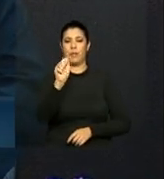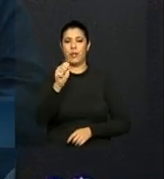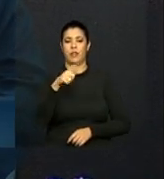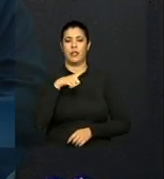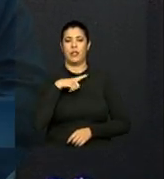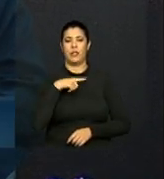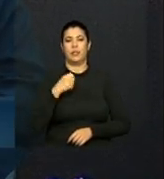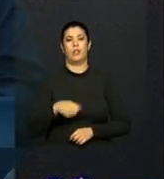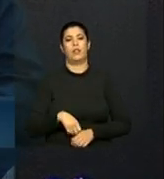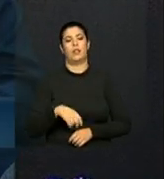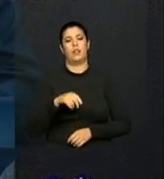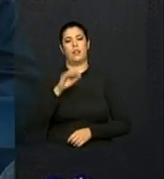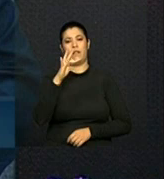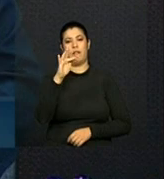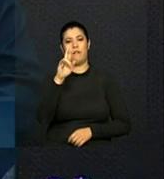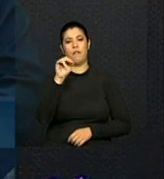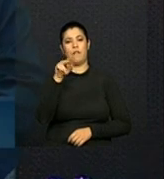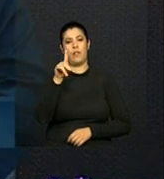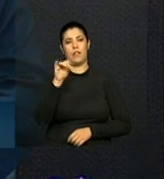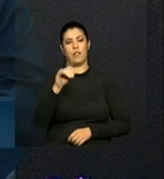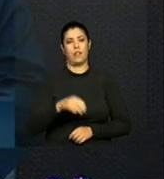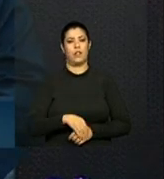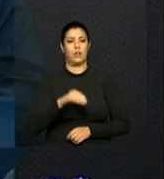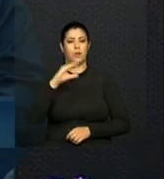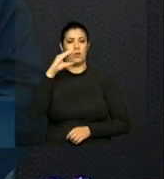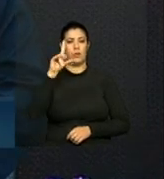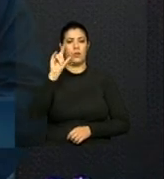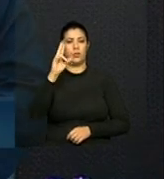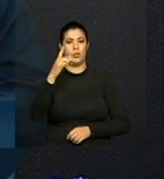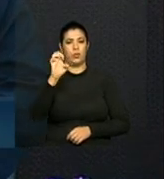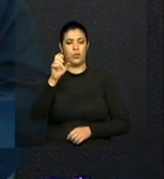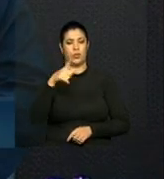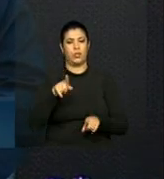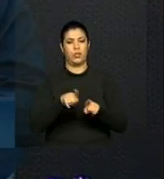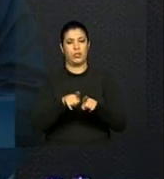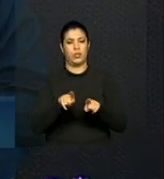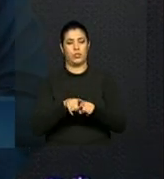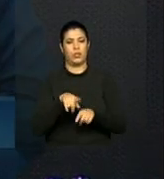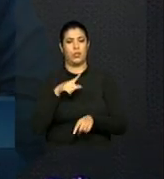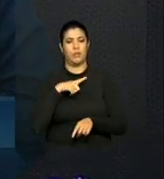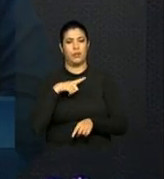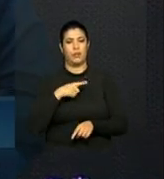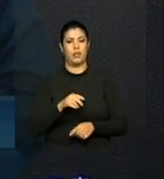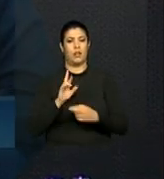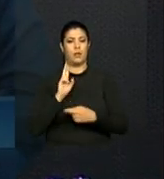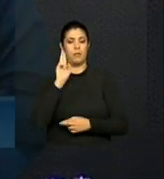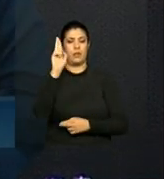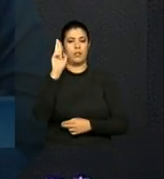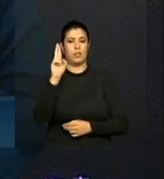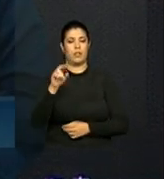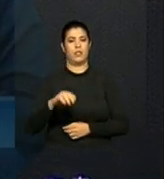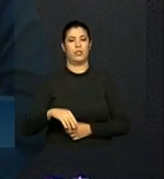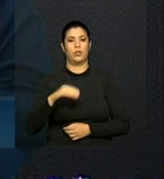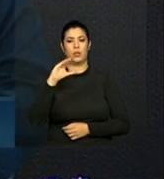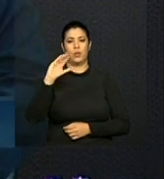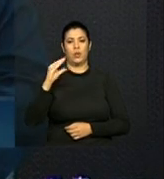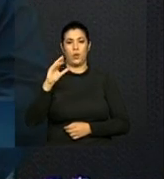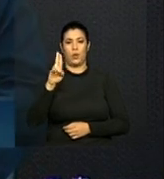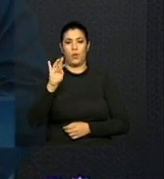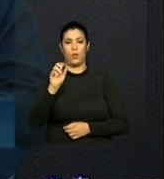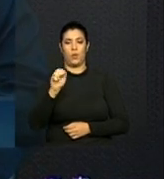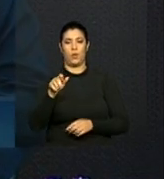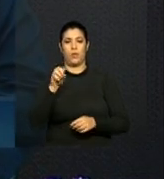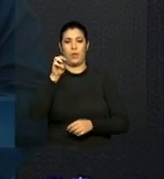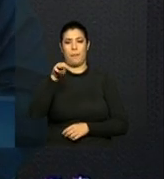Chile, Fernando Bergunho, Sua Excelência Plenipotenciária Embaixadora de Cuba no Brasil, Marilena Ruiz,